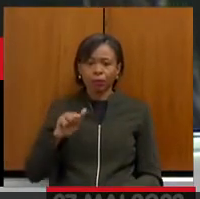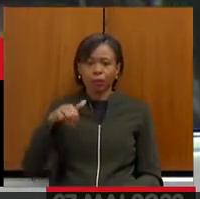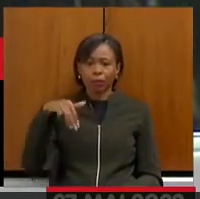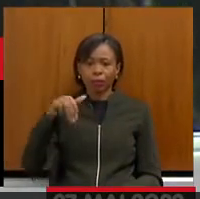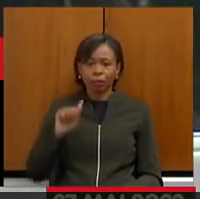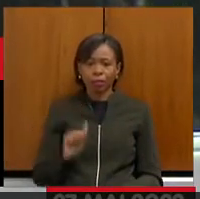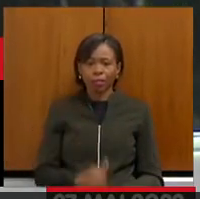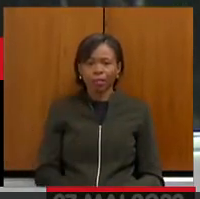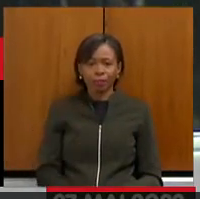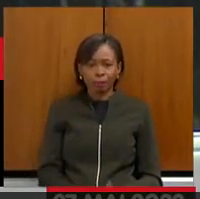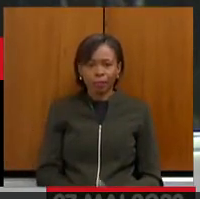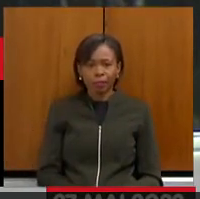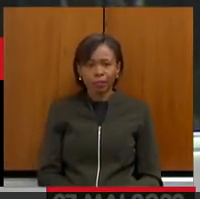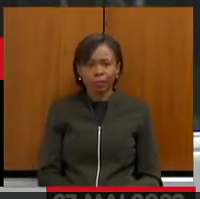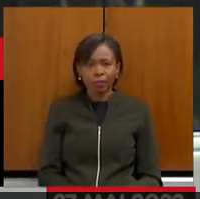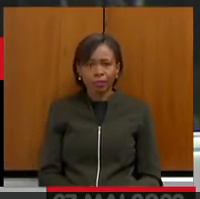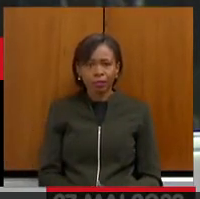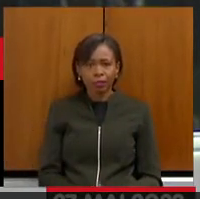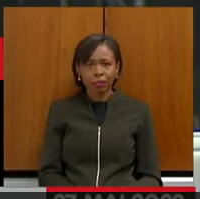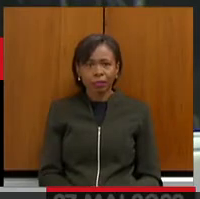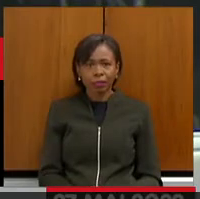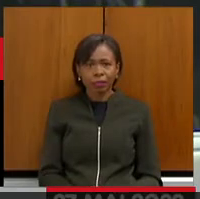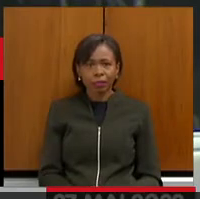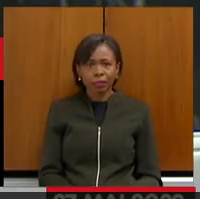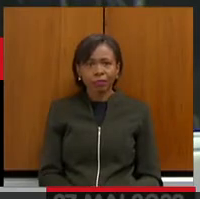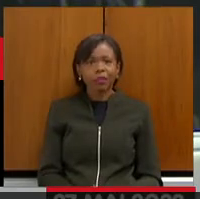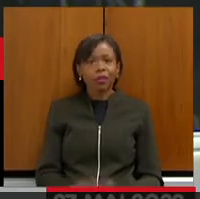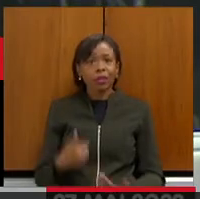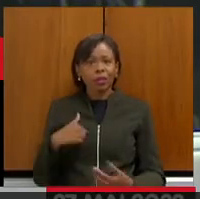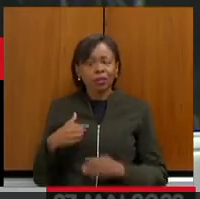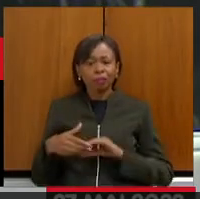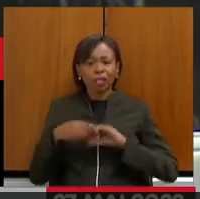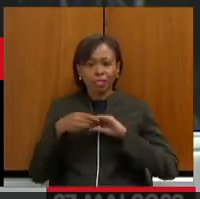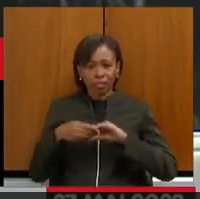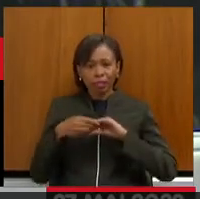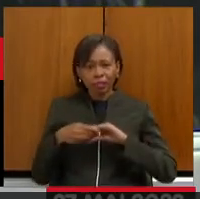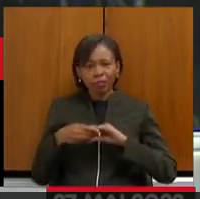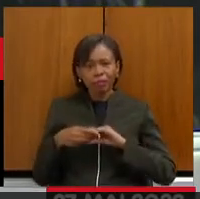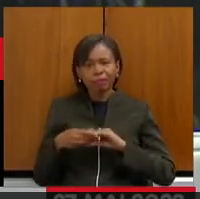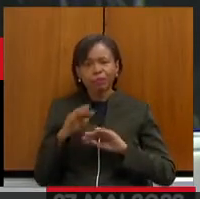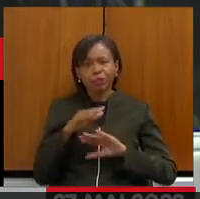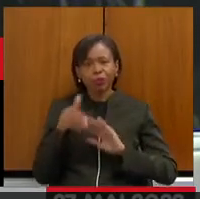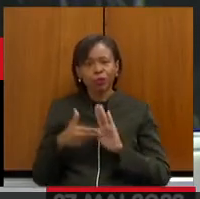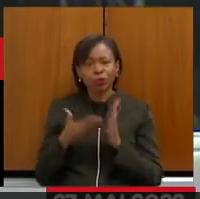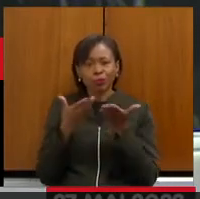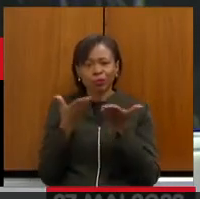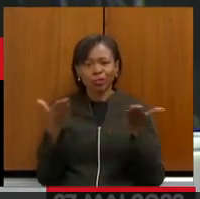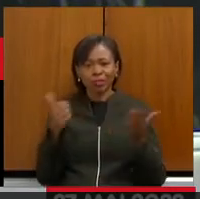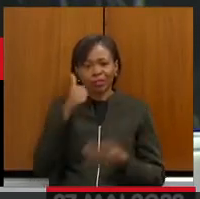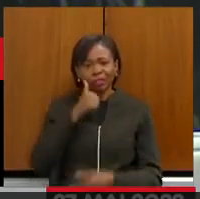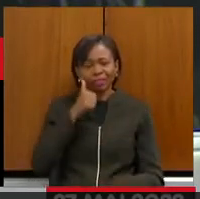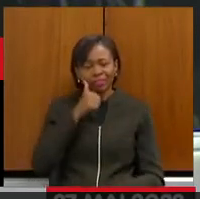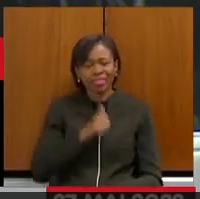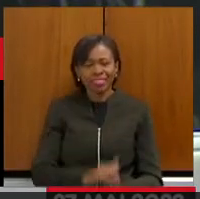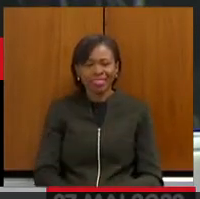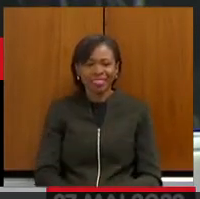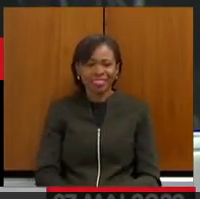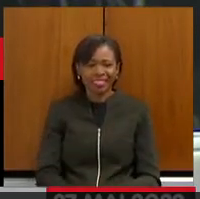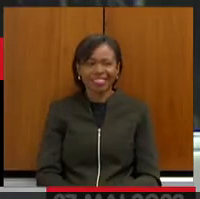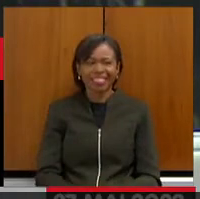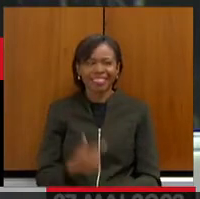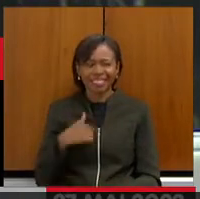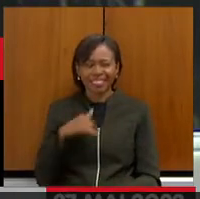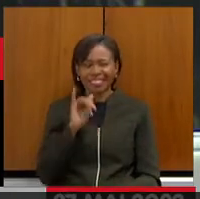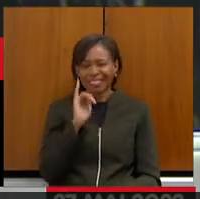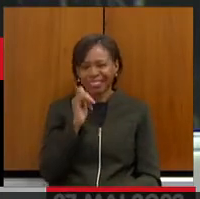cumprimentar todos vocês né mulheres todos que estão aqui eu vou falar um pouquinho sobre